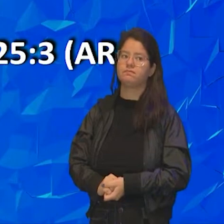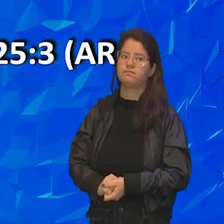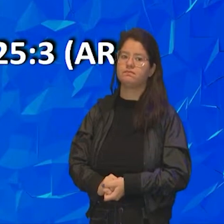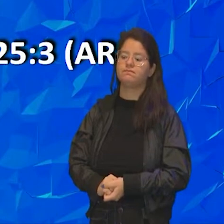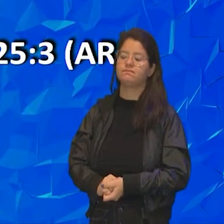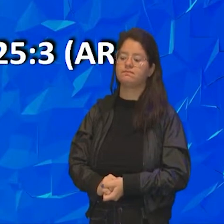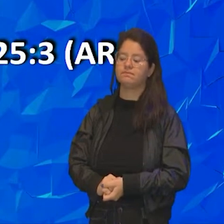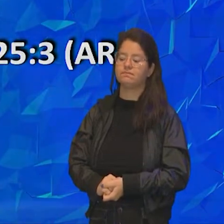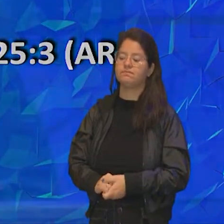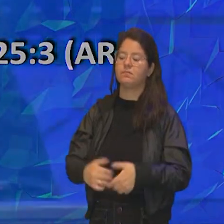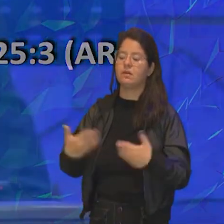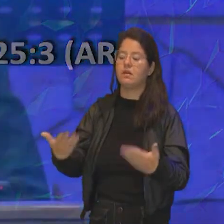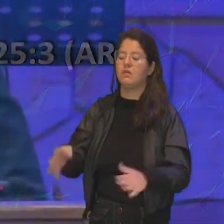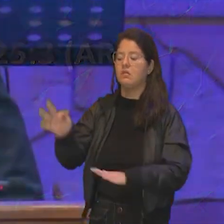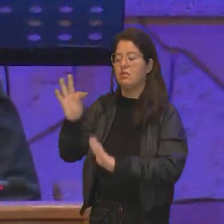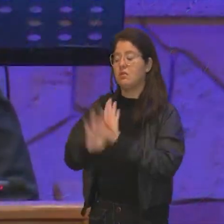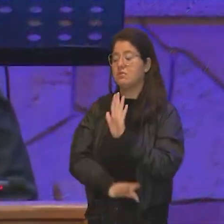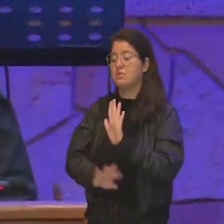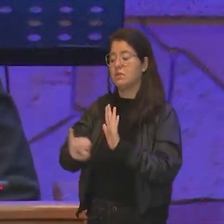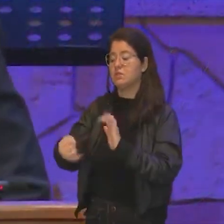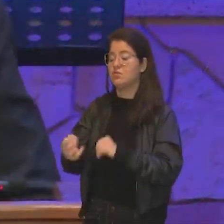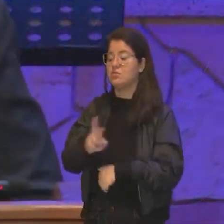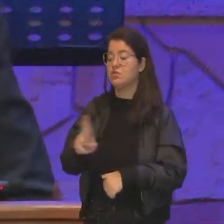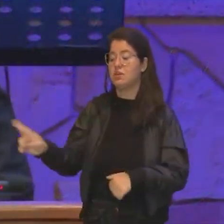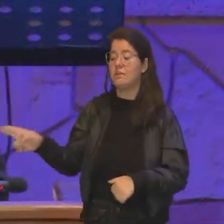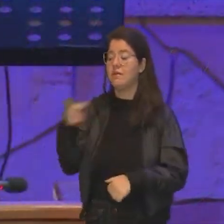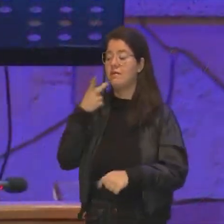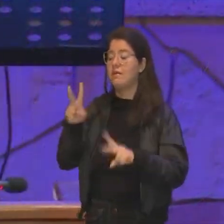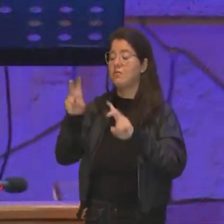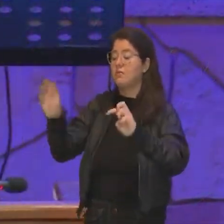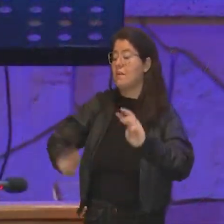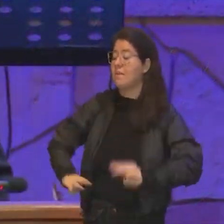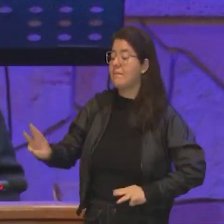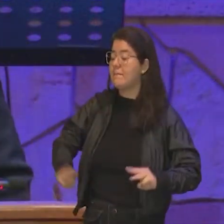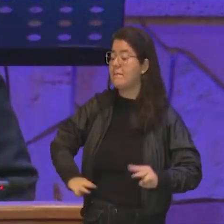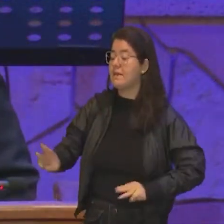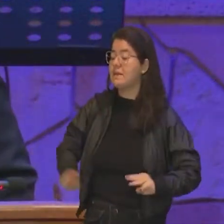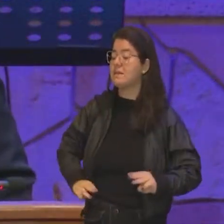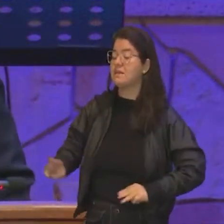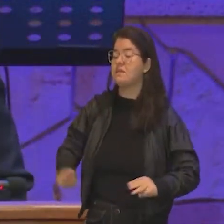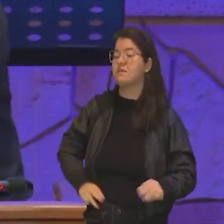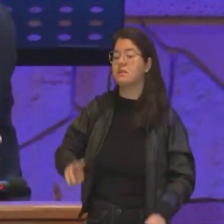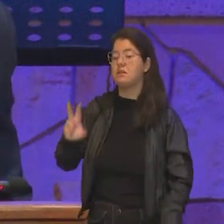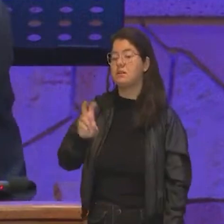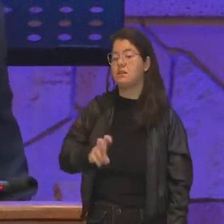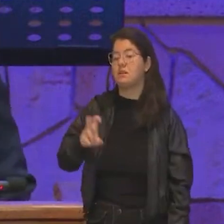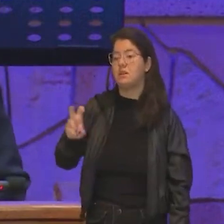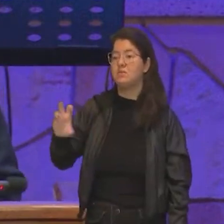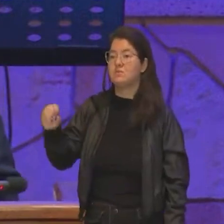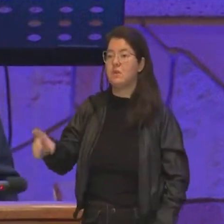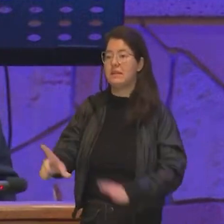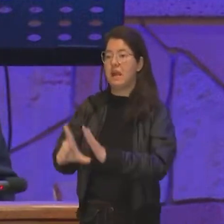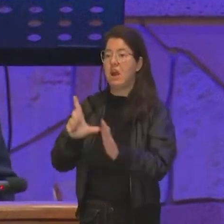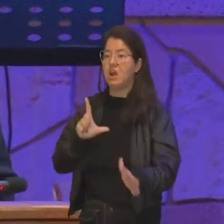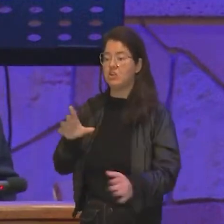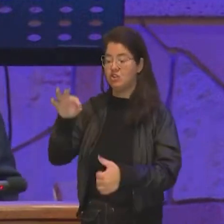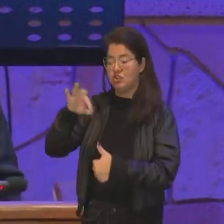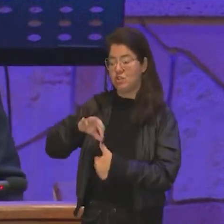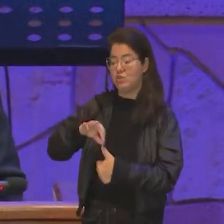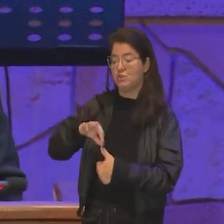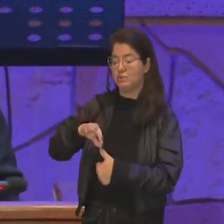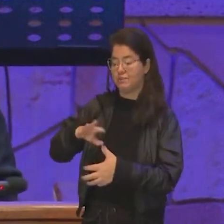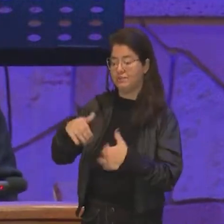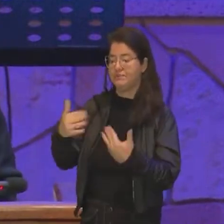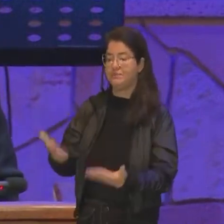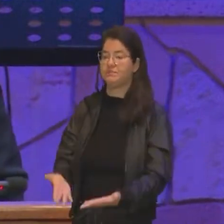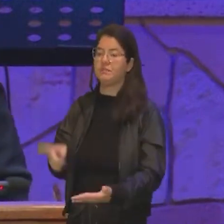Esse texto aqui, Jeremias exerceu seu ministério mais ou menos no ano 550 a.C.